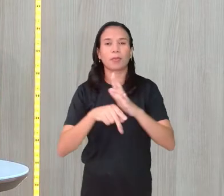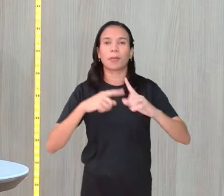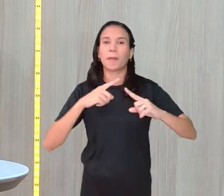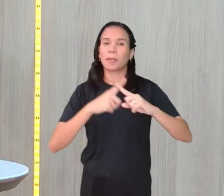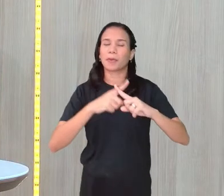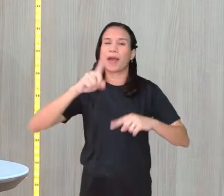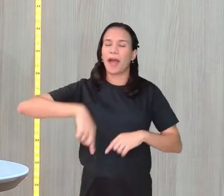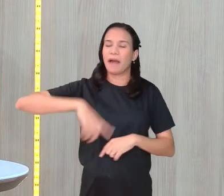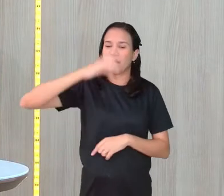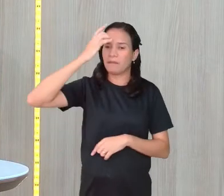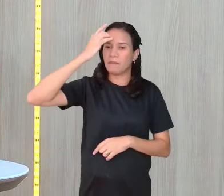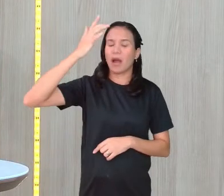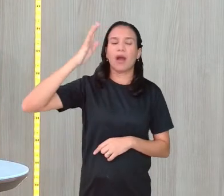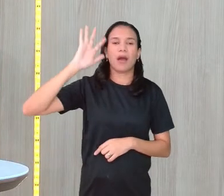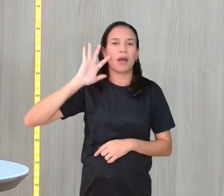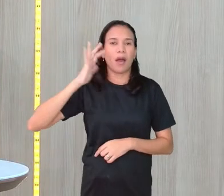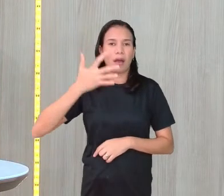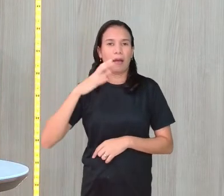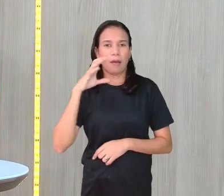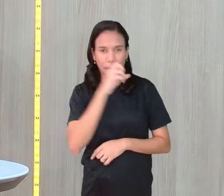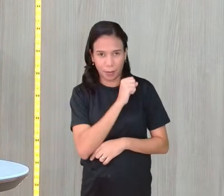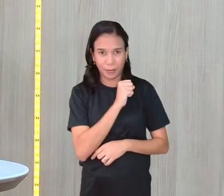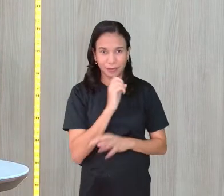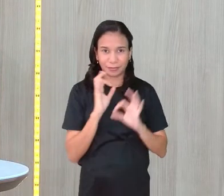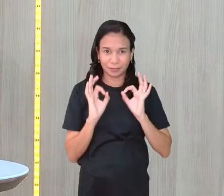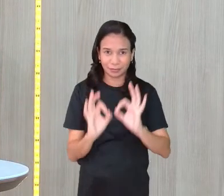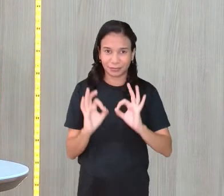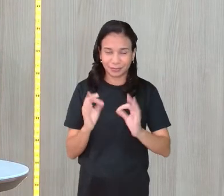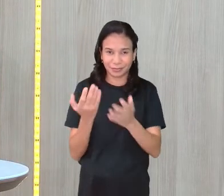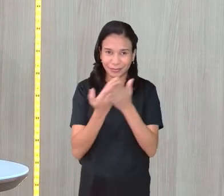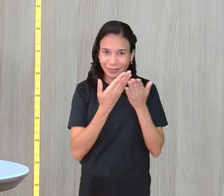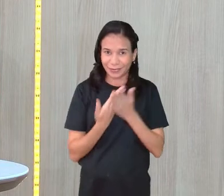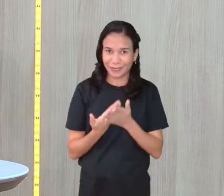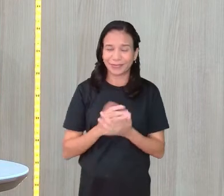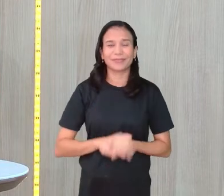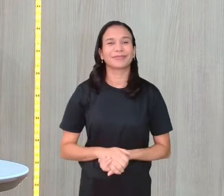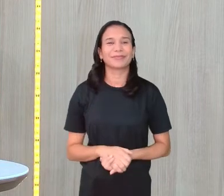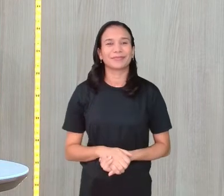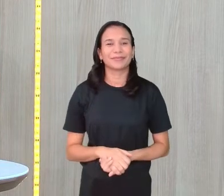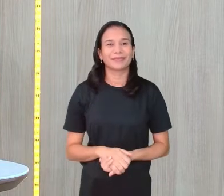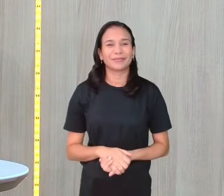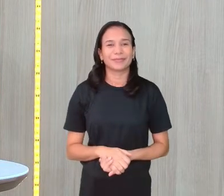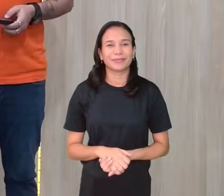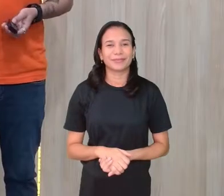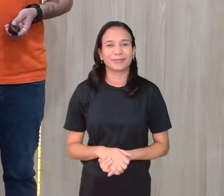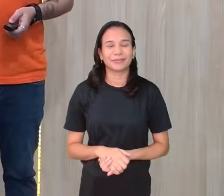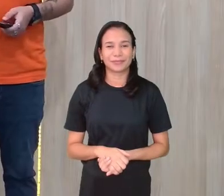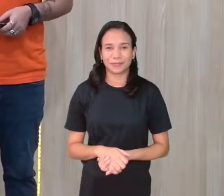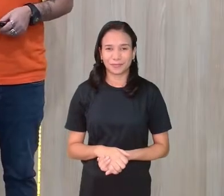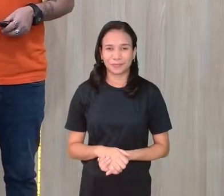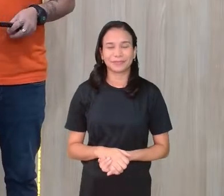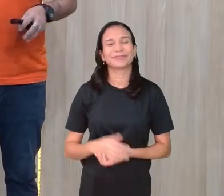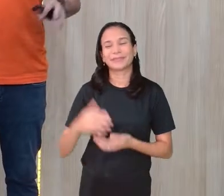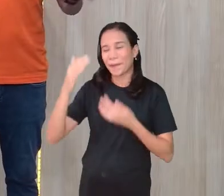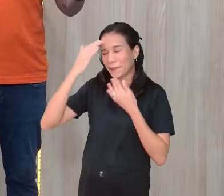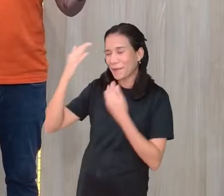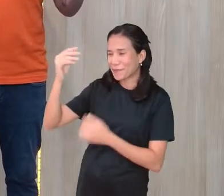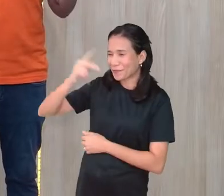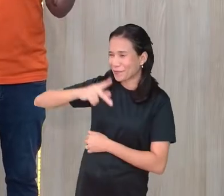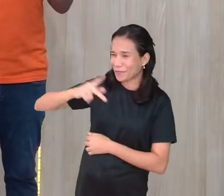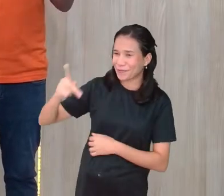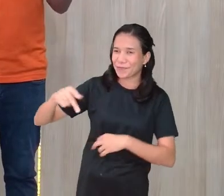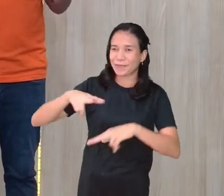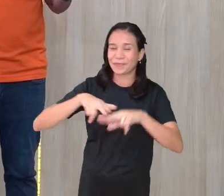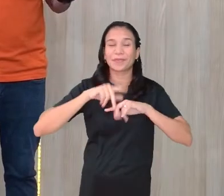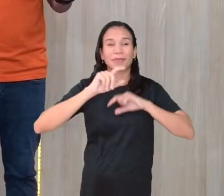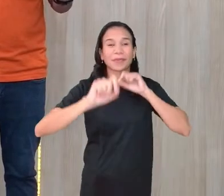multiplicação, você resolve mais rápido, né? Vamos estudar a tabuada. Tiago. Valeu, Nádia. Então é isso, né? Ou